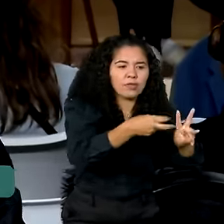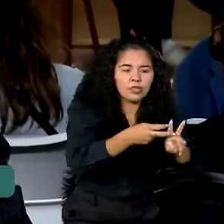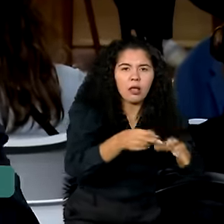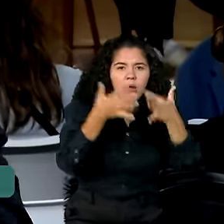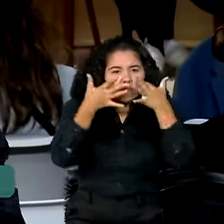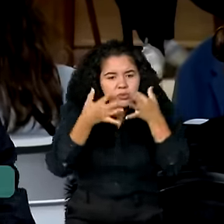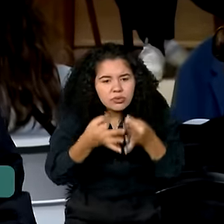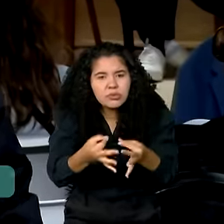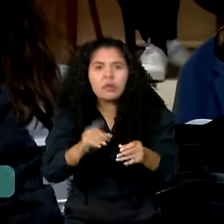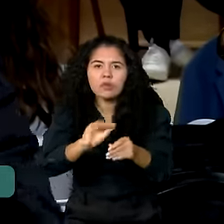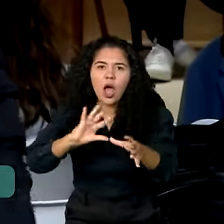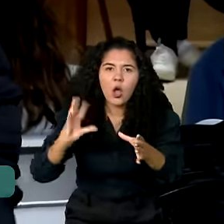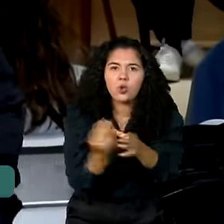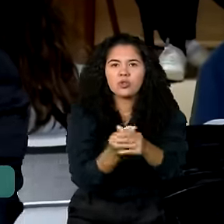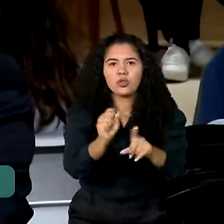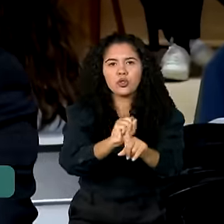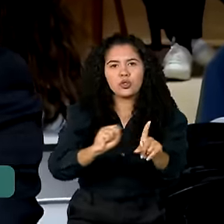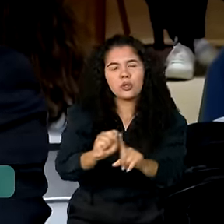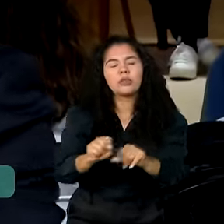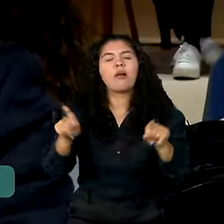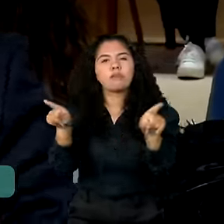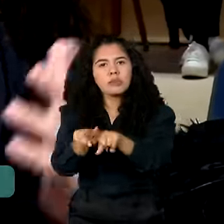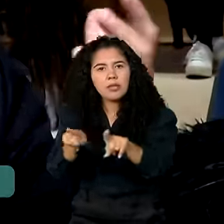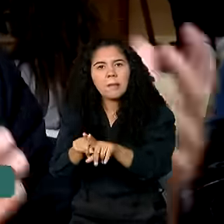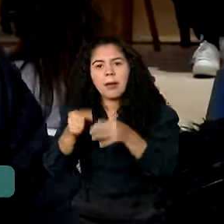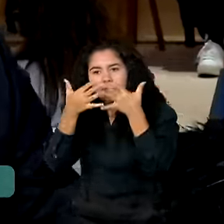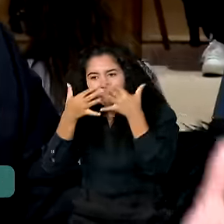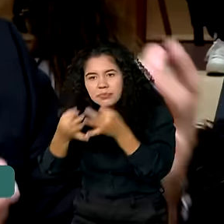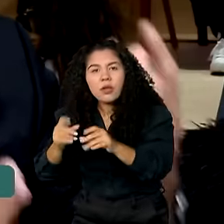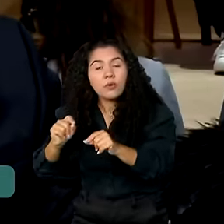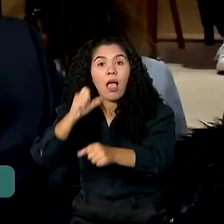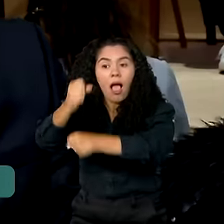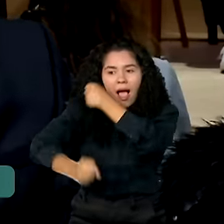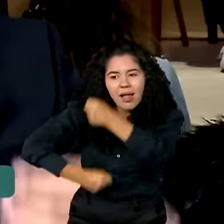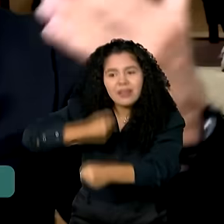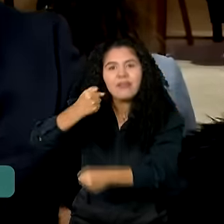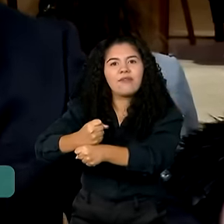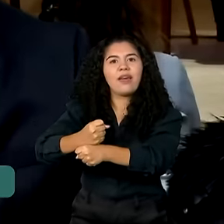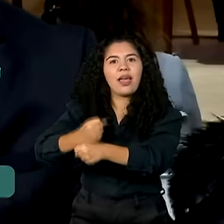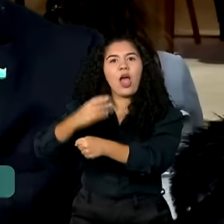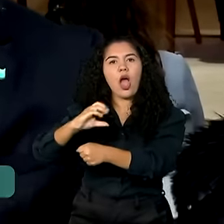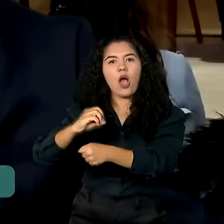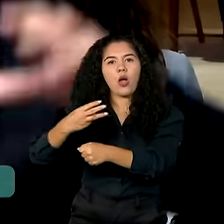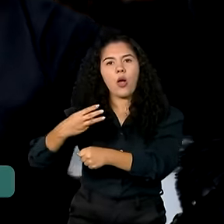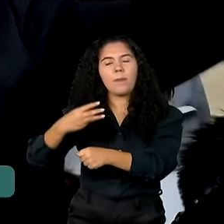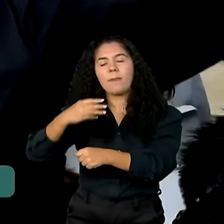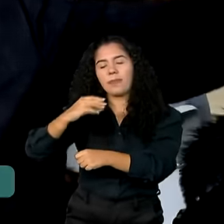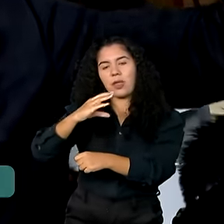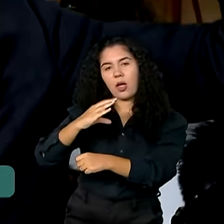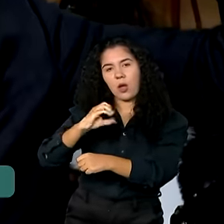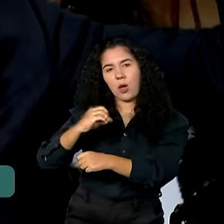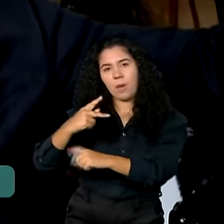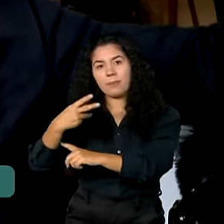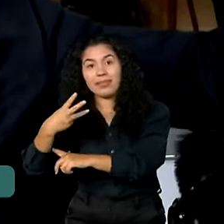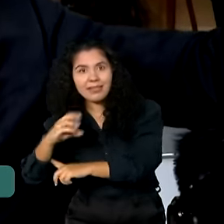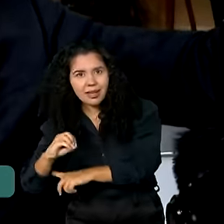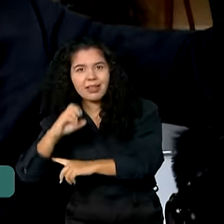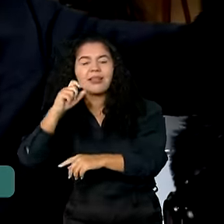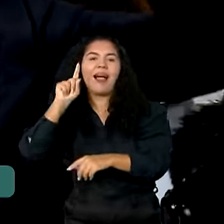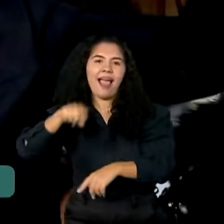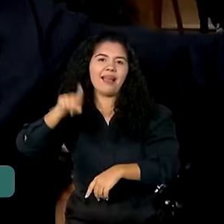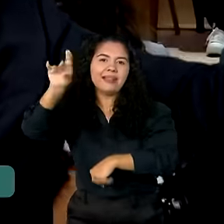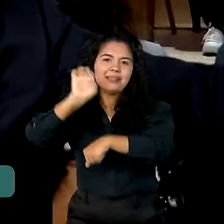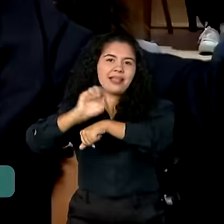inclusão social e, mais que isso, está levando a próxima COP para a Amazônia, para Belém, que vai ser ano que vem. Inclusive, aqui nós estamos com um convite,